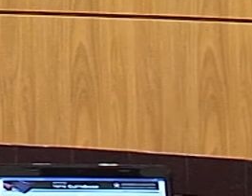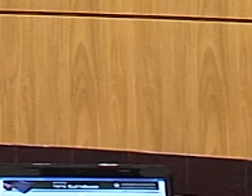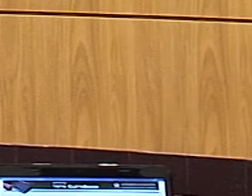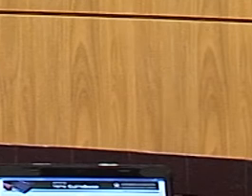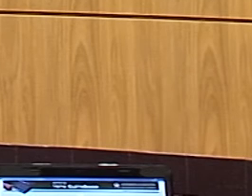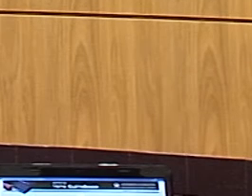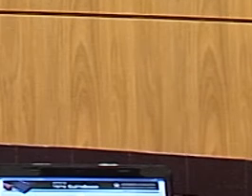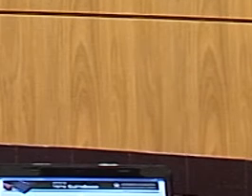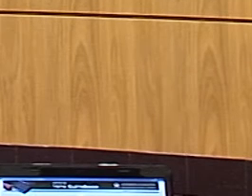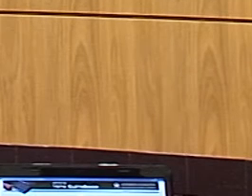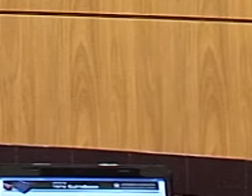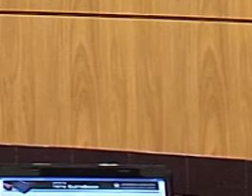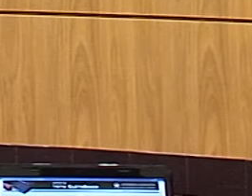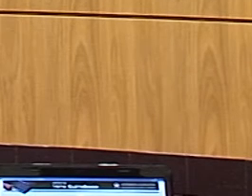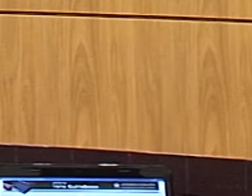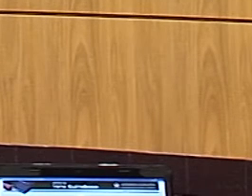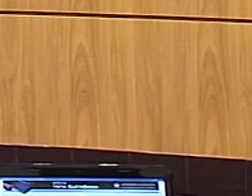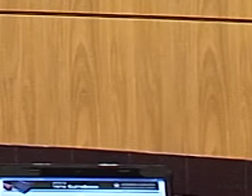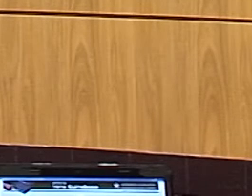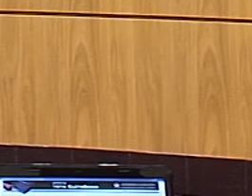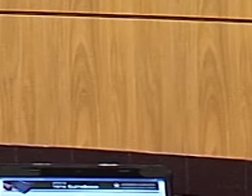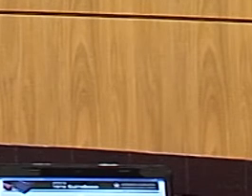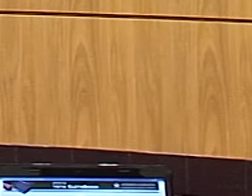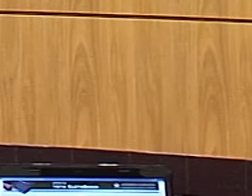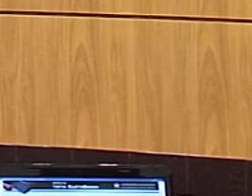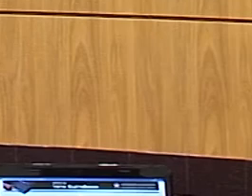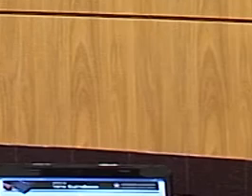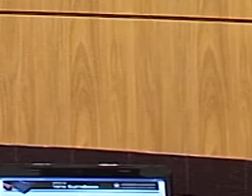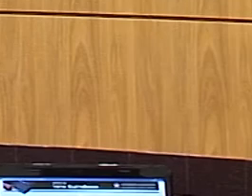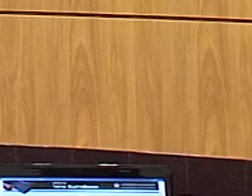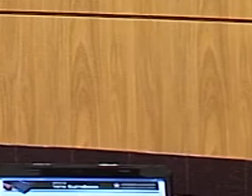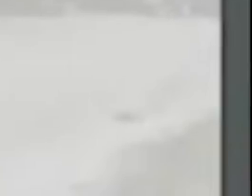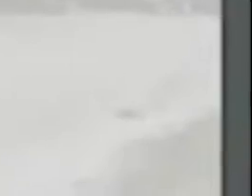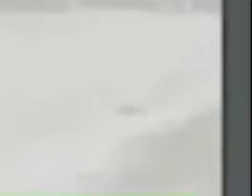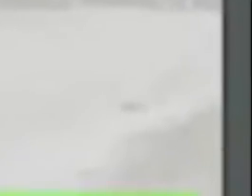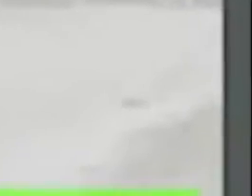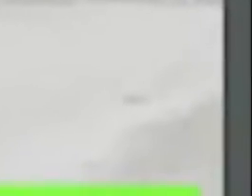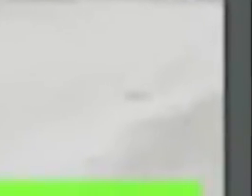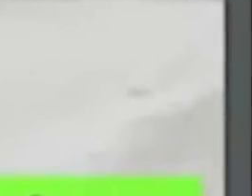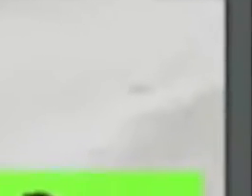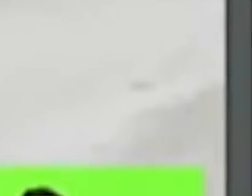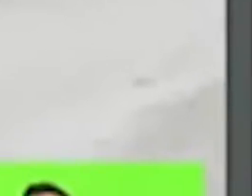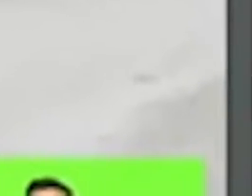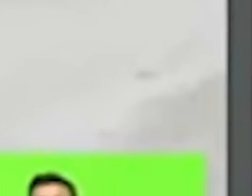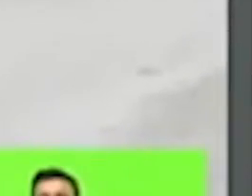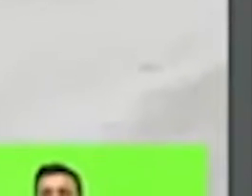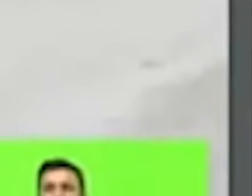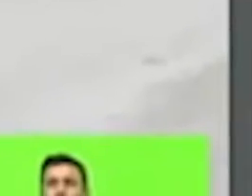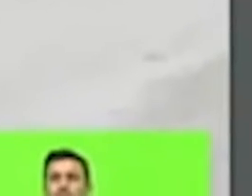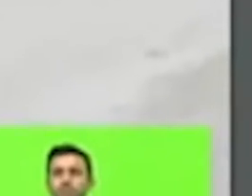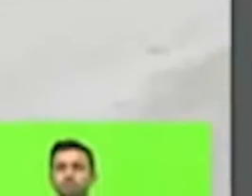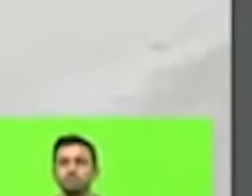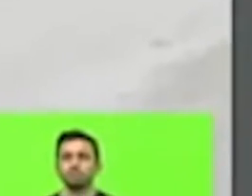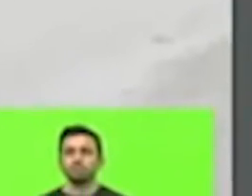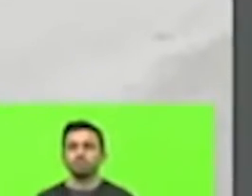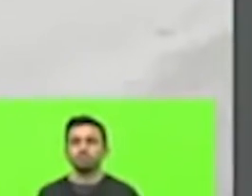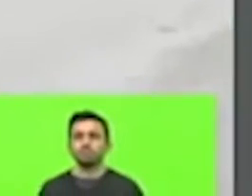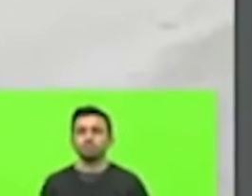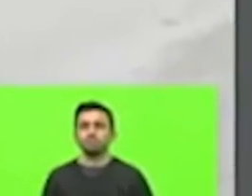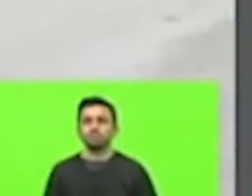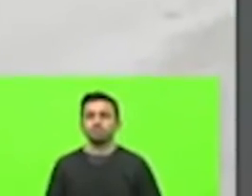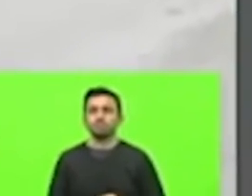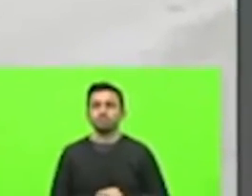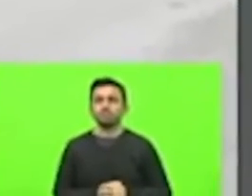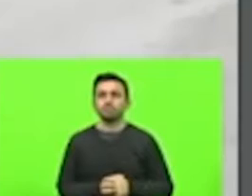o deputado apresentou estatísticas mostrando que nos últimos dez anos ocorreram mais de 20 mil e quinhentos